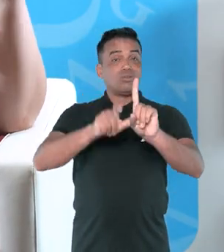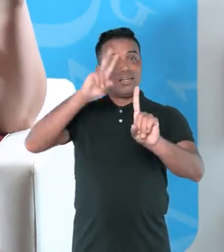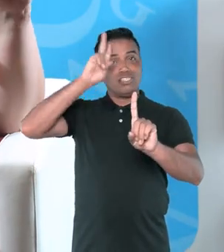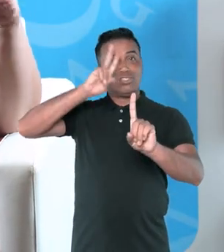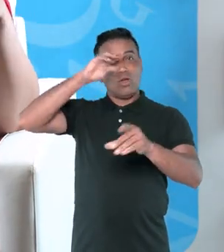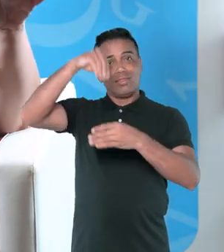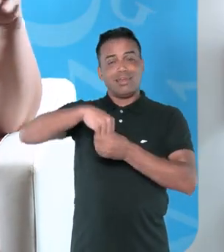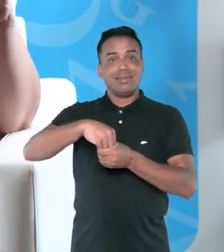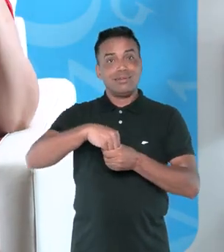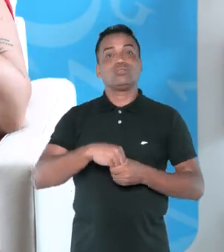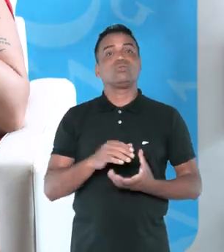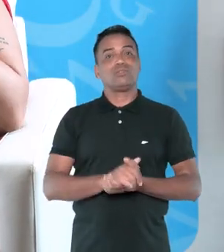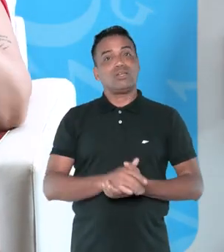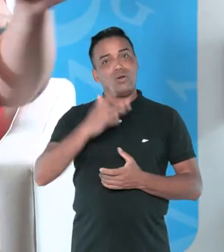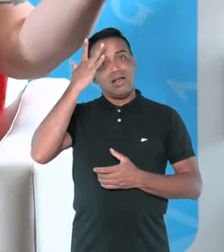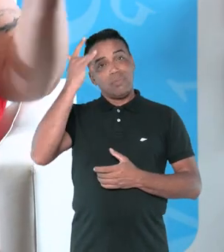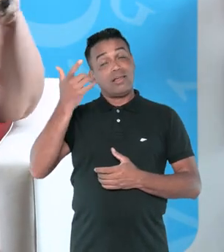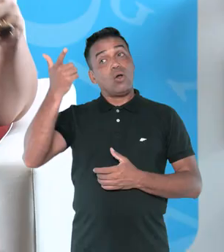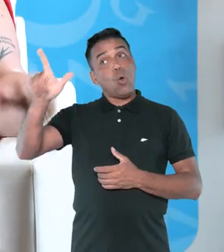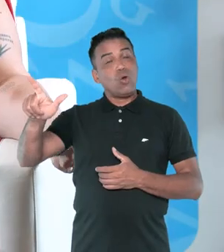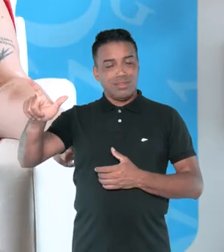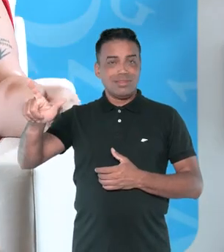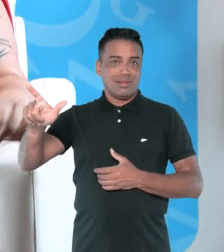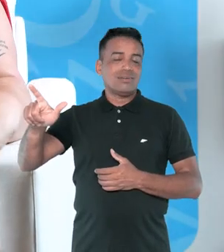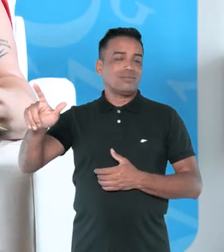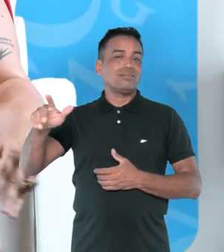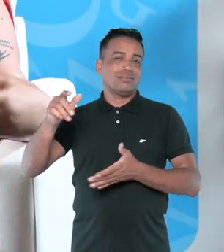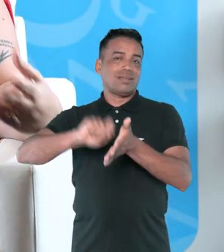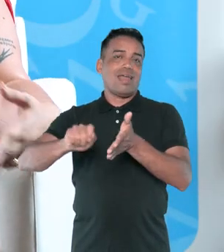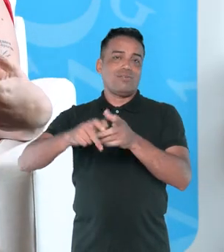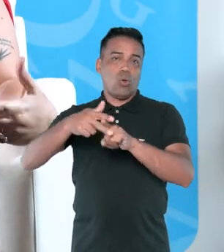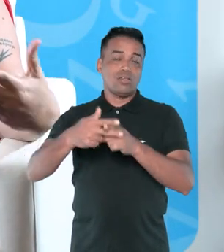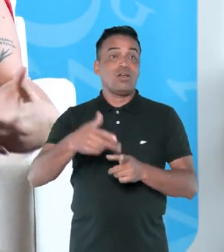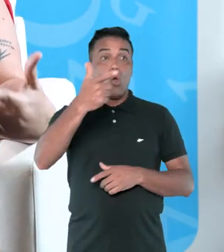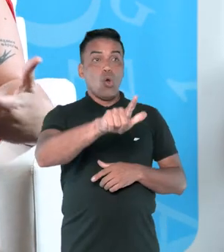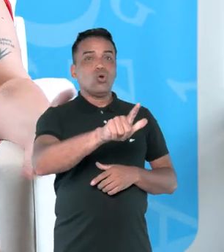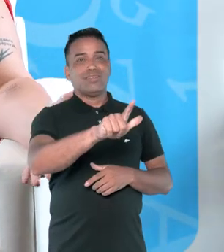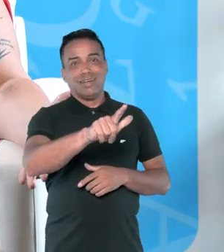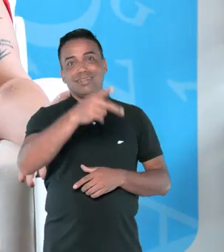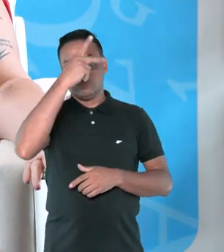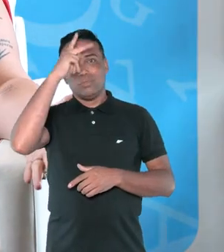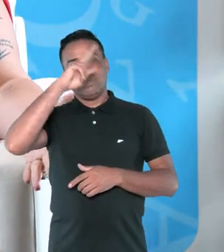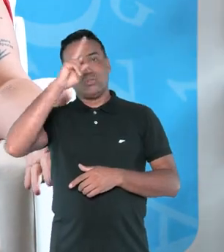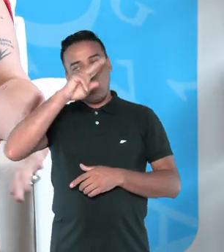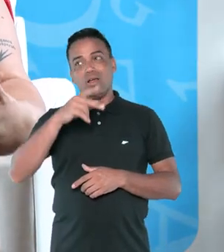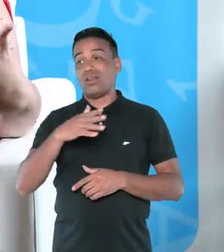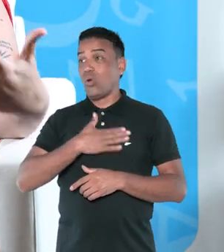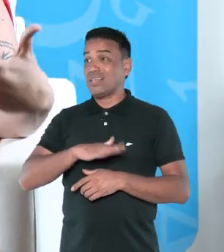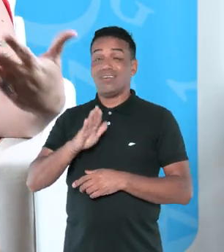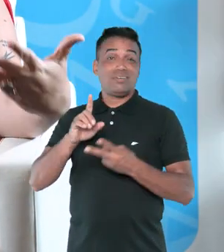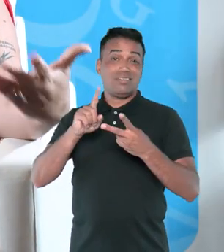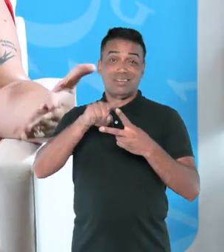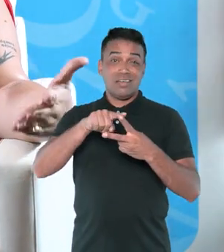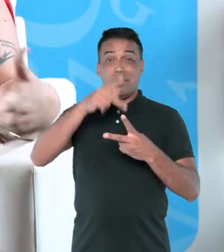pouco, amanhã você traz outra história. Próximo, aí passou para o próximo. Aí ele não gostava de nenhuma história. Ele não gostou